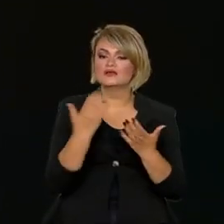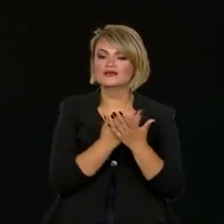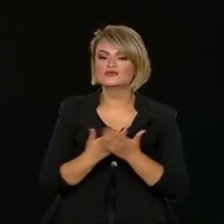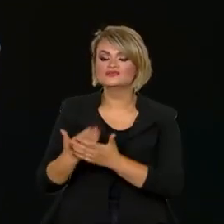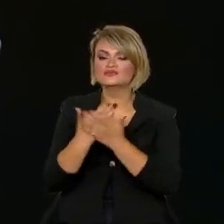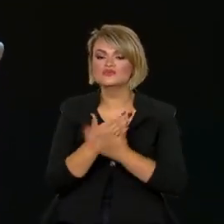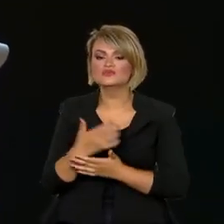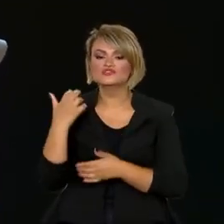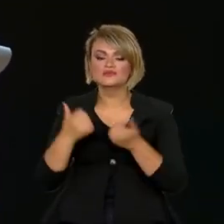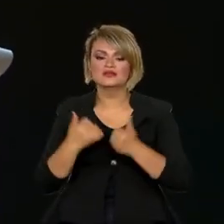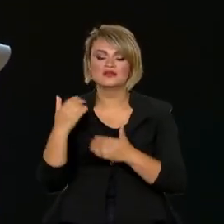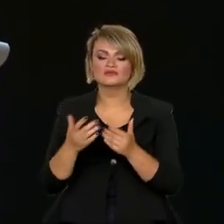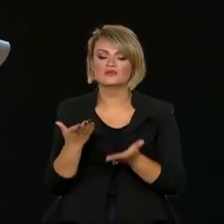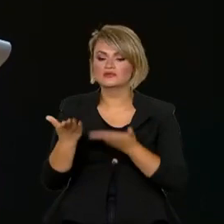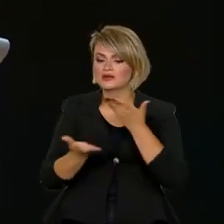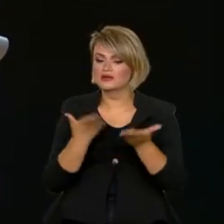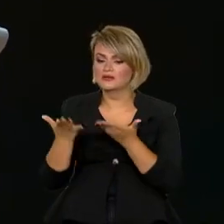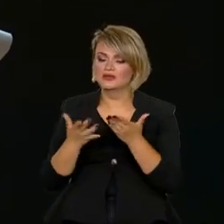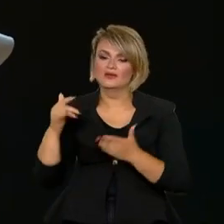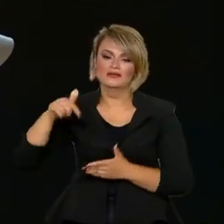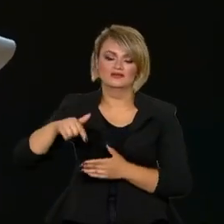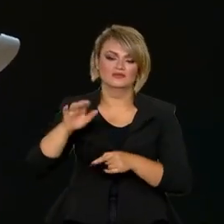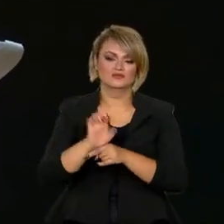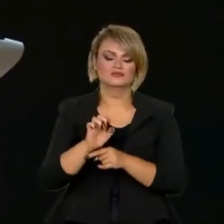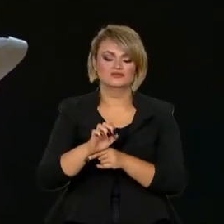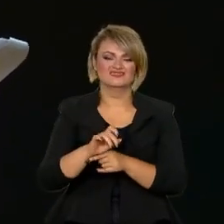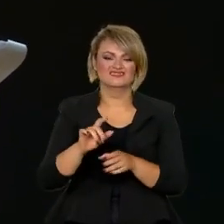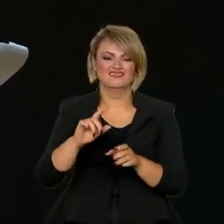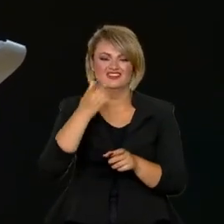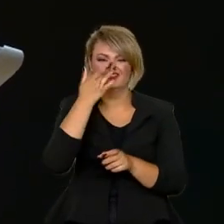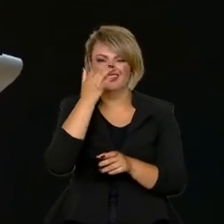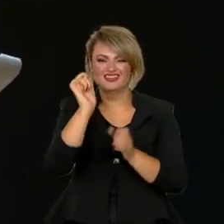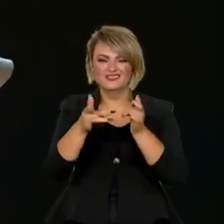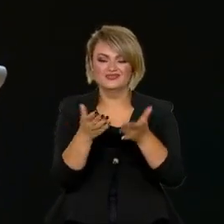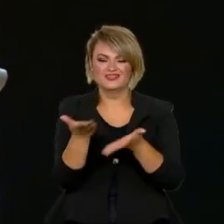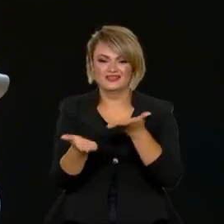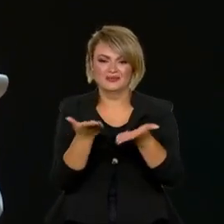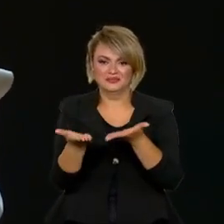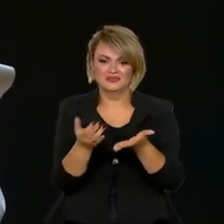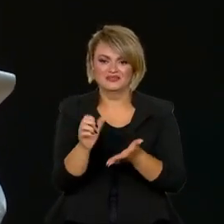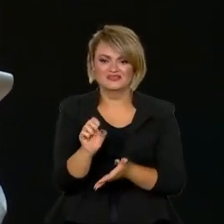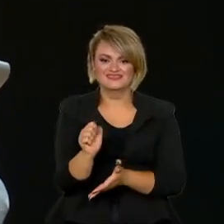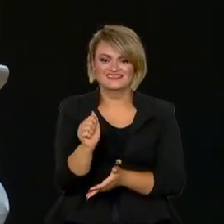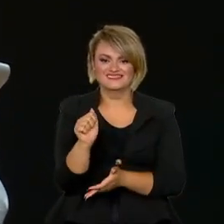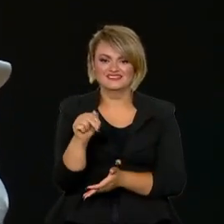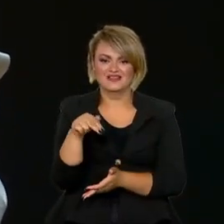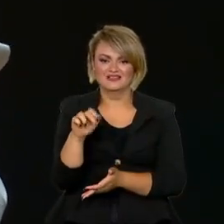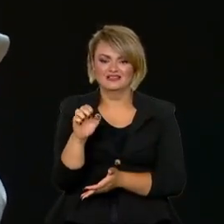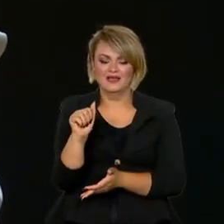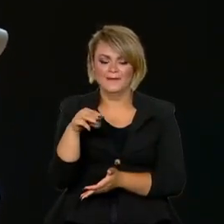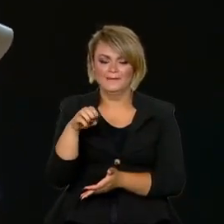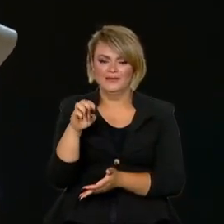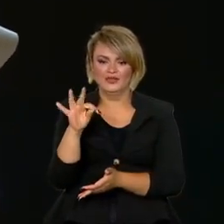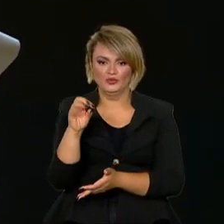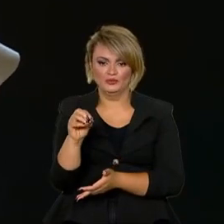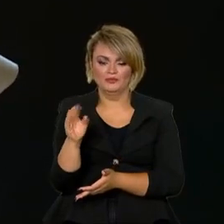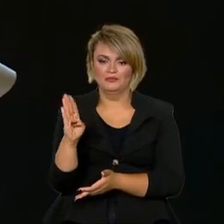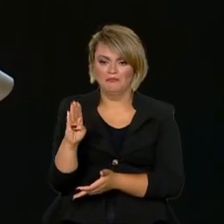de concessão do saneamento básico aqui da Paraíba. Além disso, vamos dar início, em vermelho como está